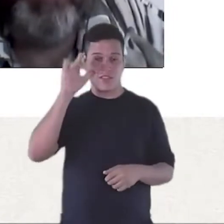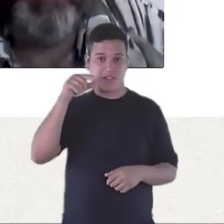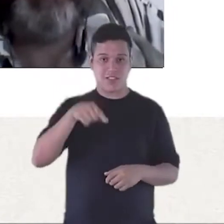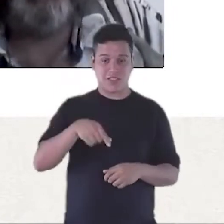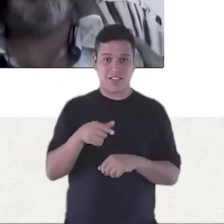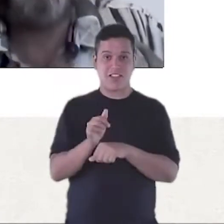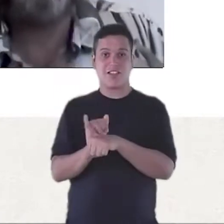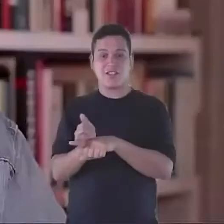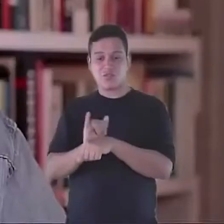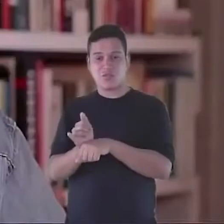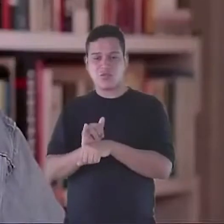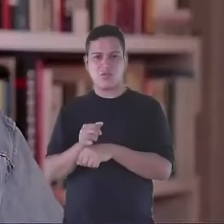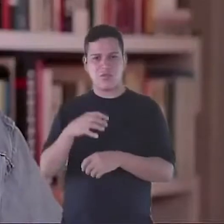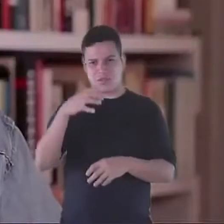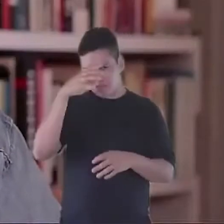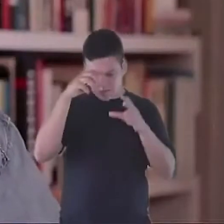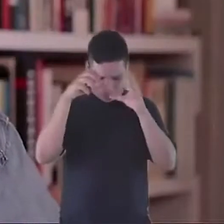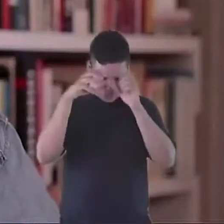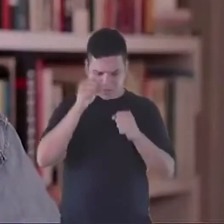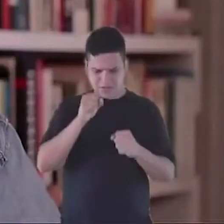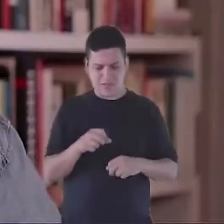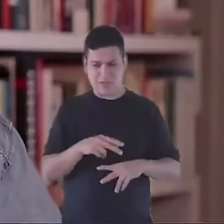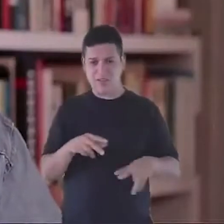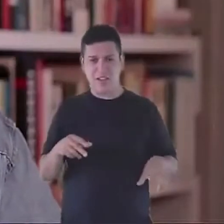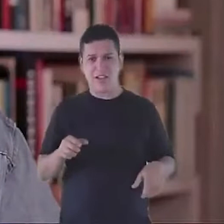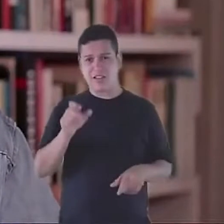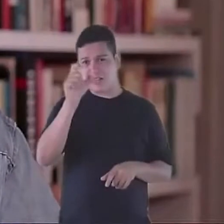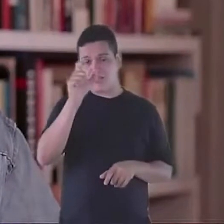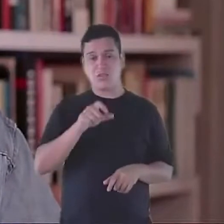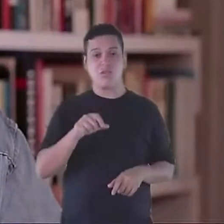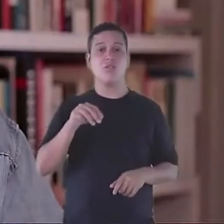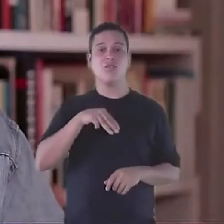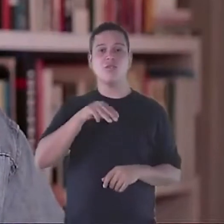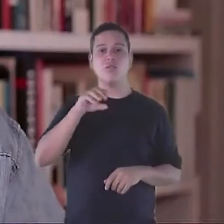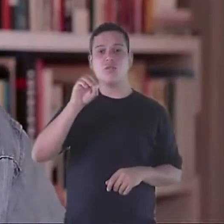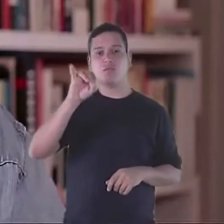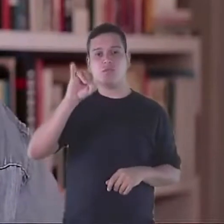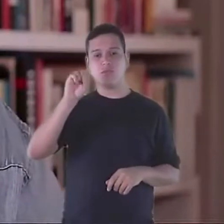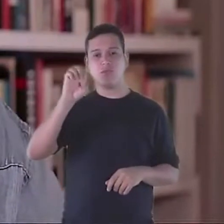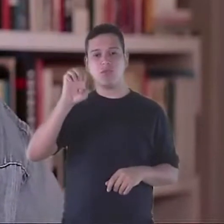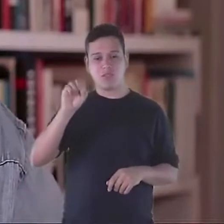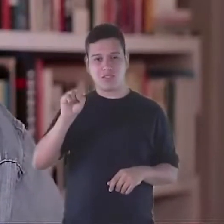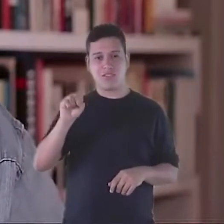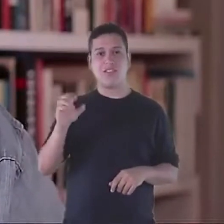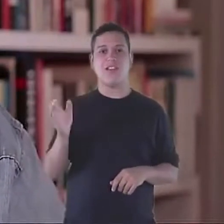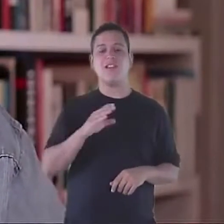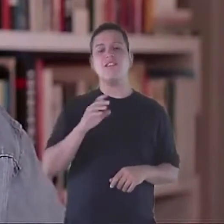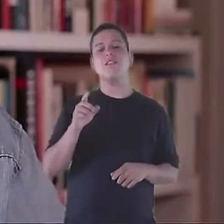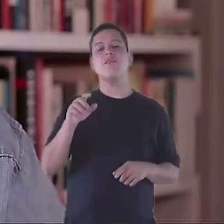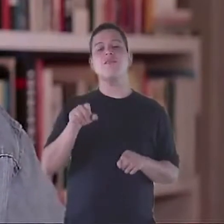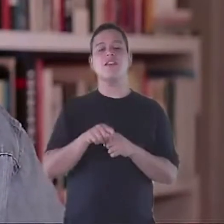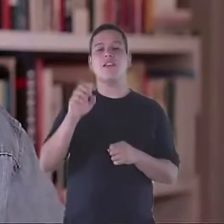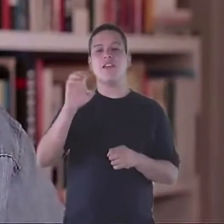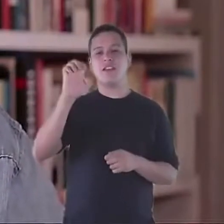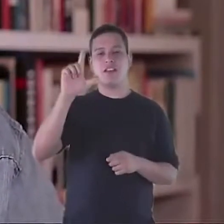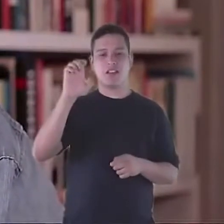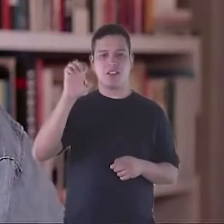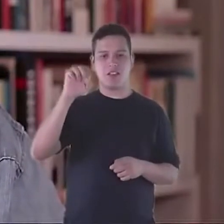gente. Tem aqui muita gente. Moisés, Eleonora de Barros, boa noite, como sempre está com a gente.